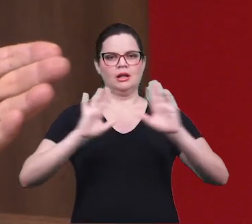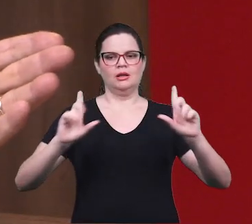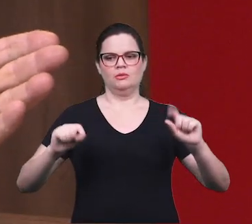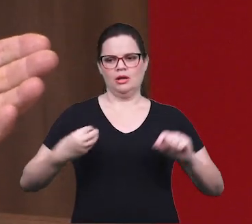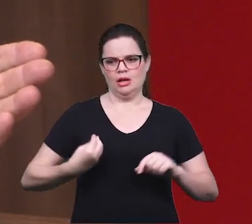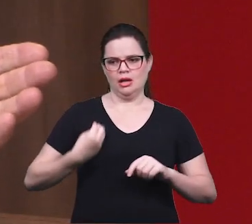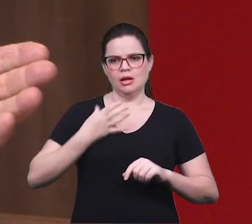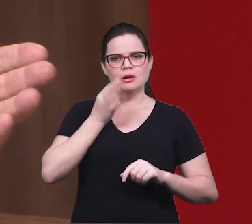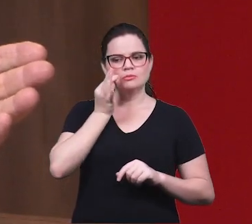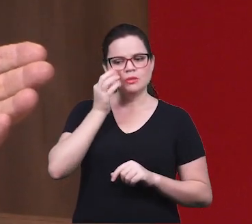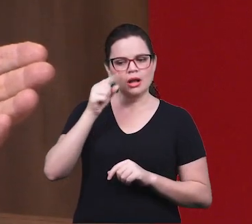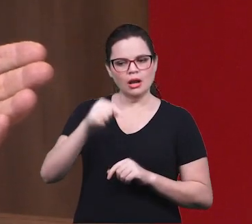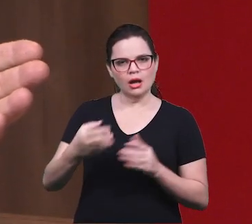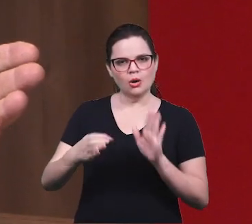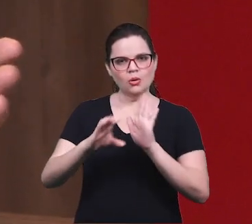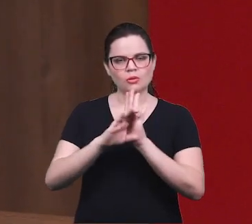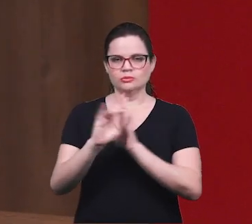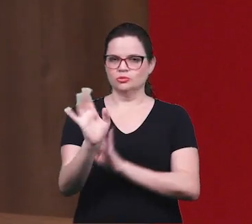esteve lá.